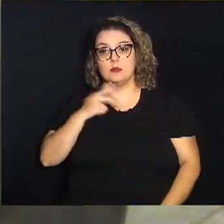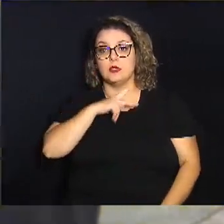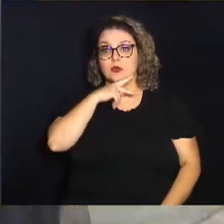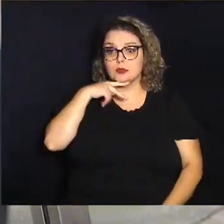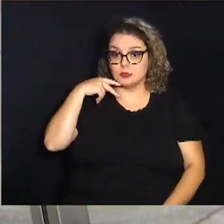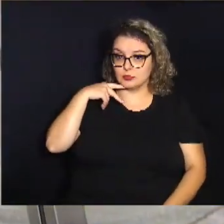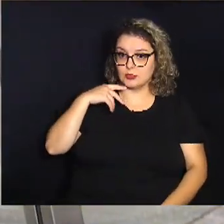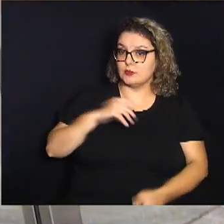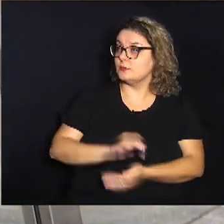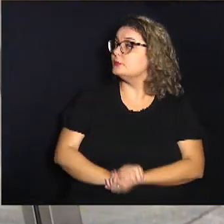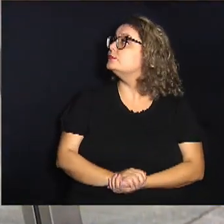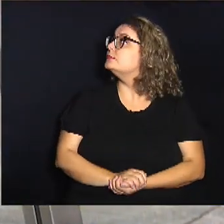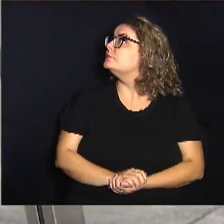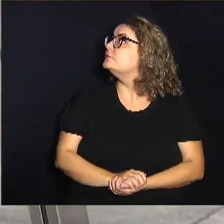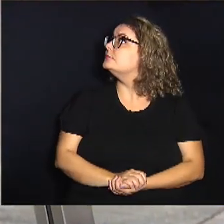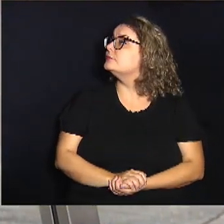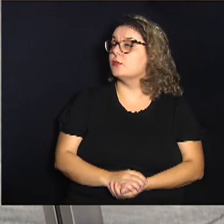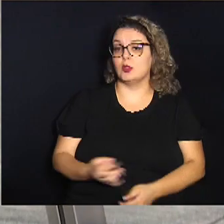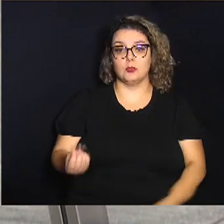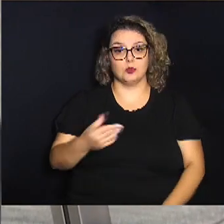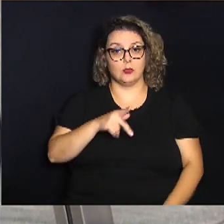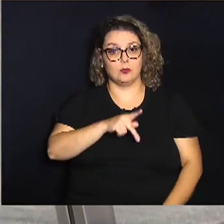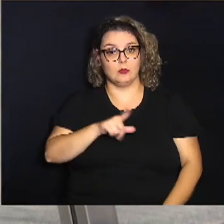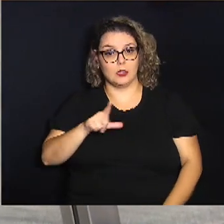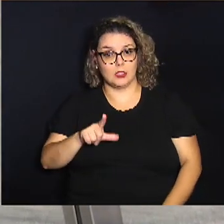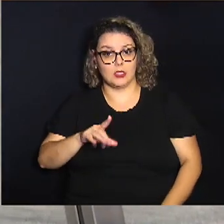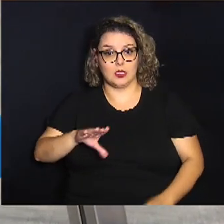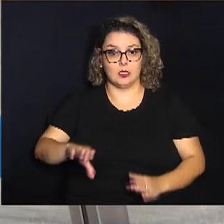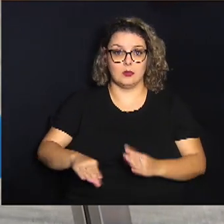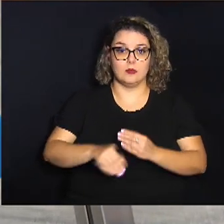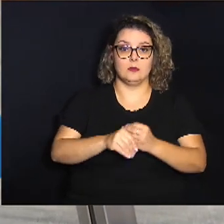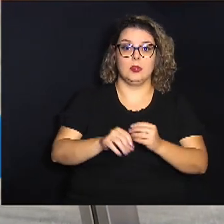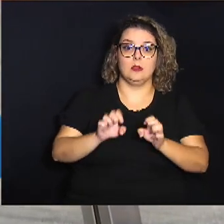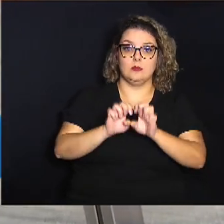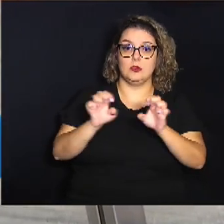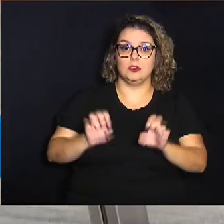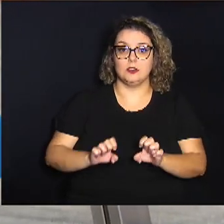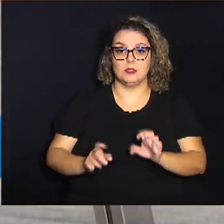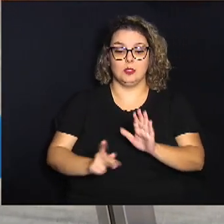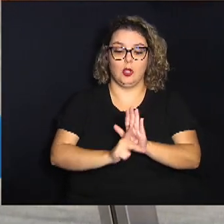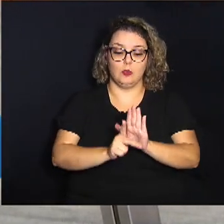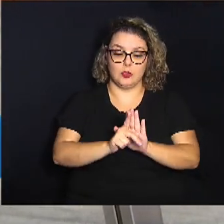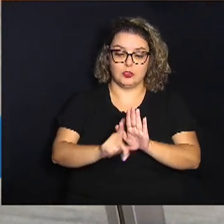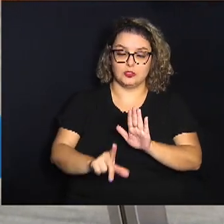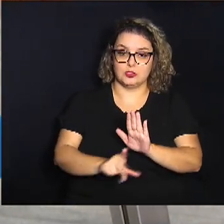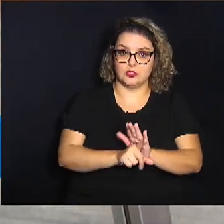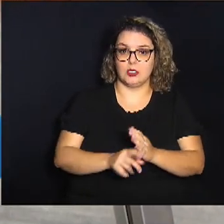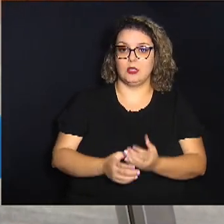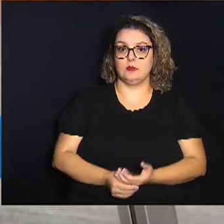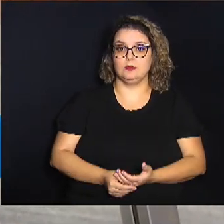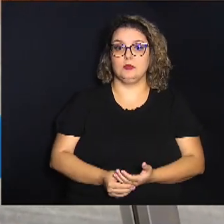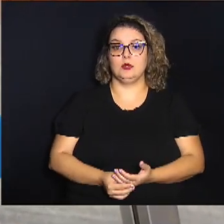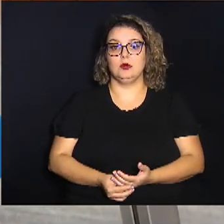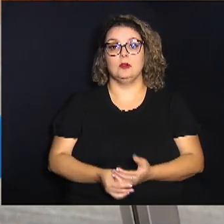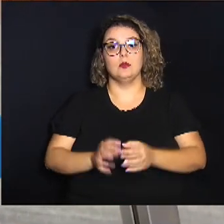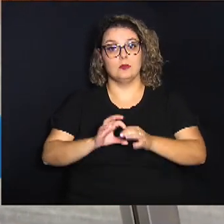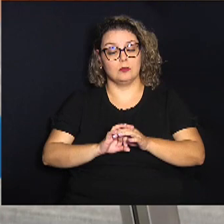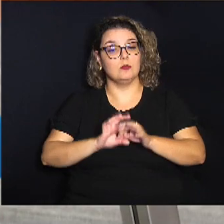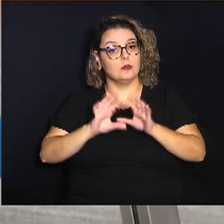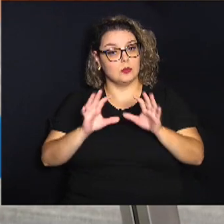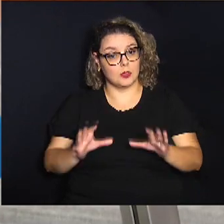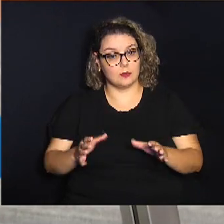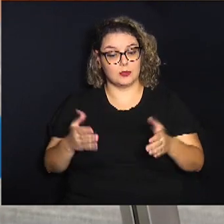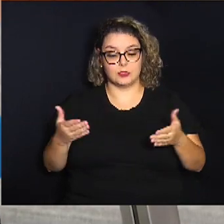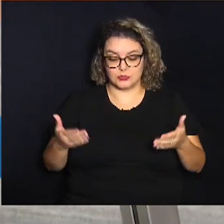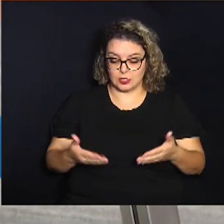Monteiro. O novo PL, onde foi feita uma emenda para reestruturar o projeto de lei, ele permite, a partir de